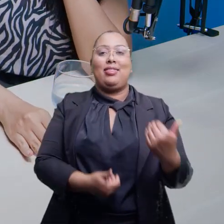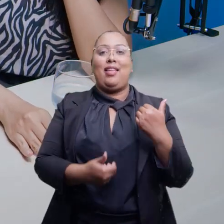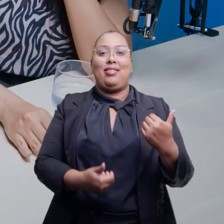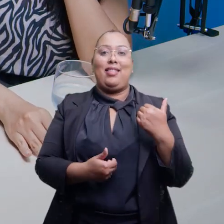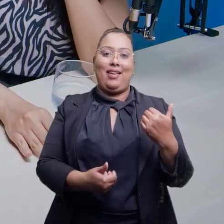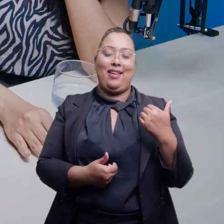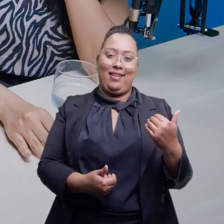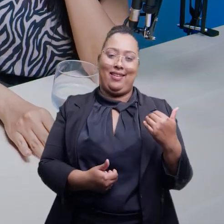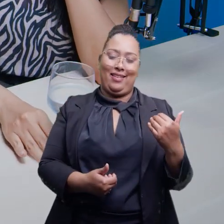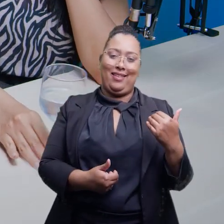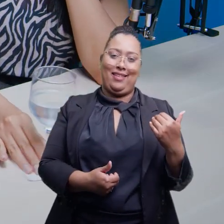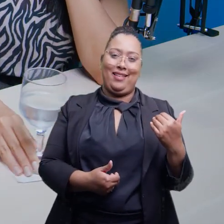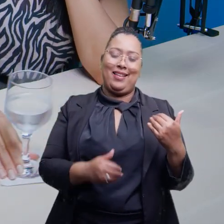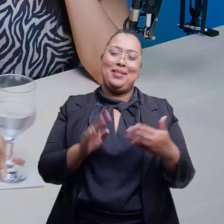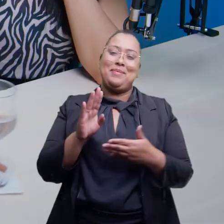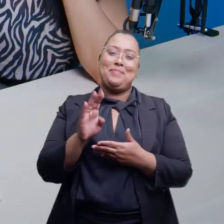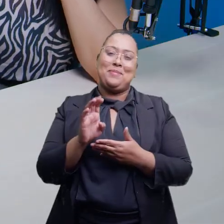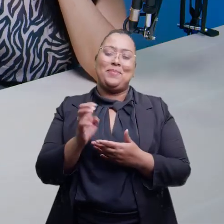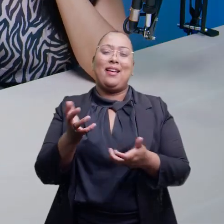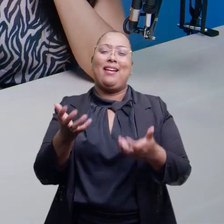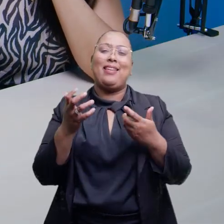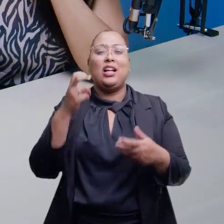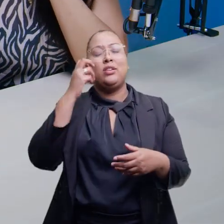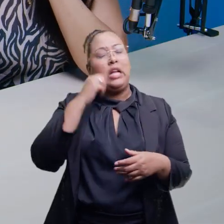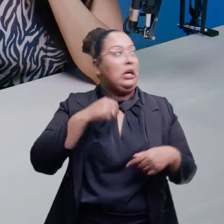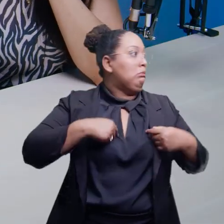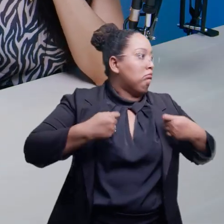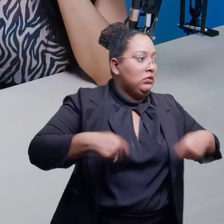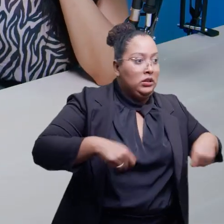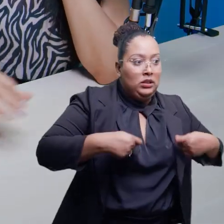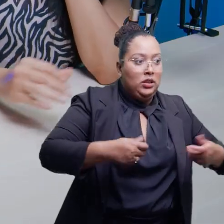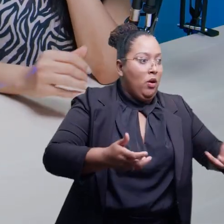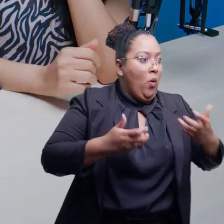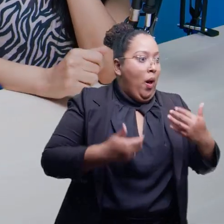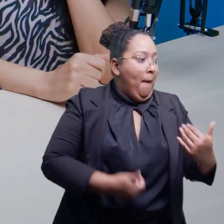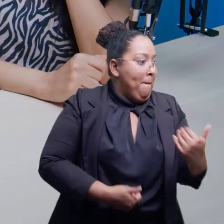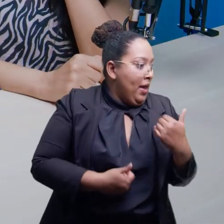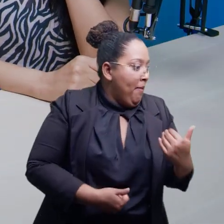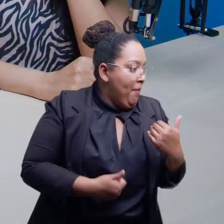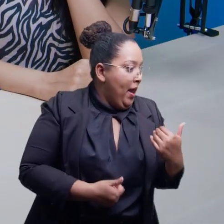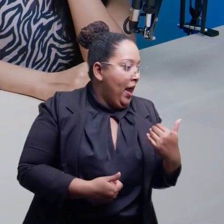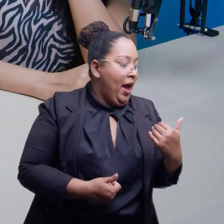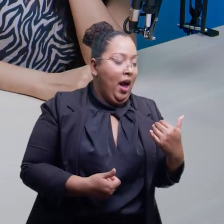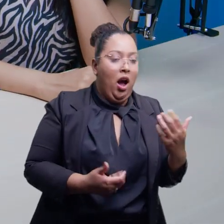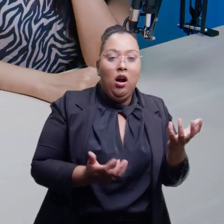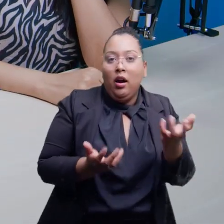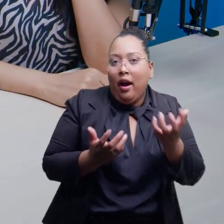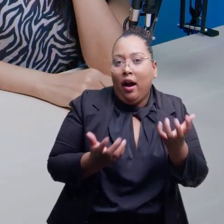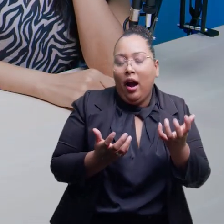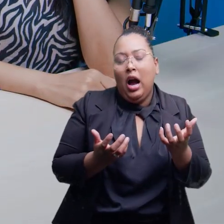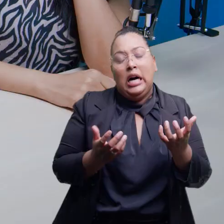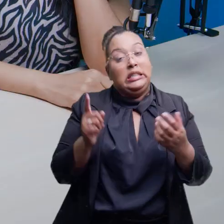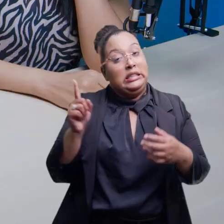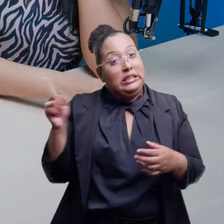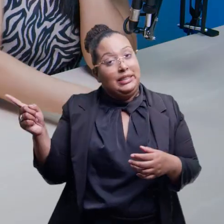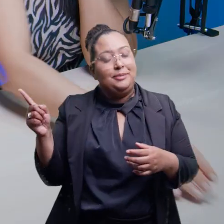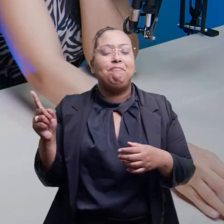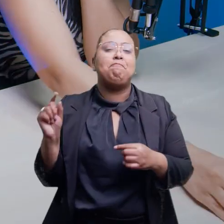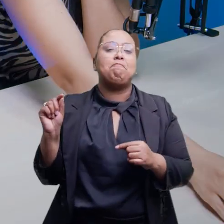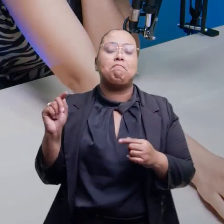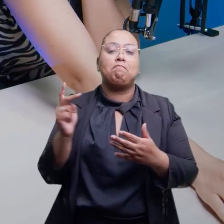neném. Ela tinha essa mistificação de, precisa ser um neném. Eu quero um bebezinho. E ela